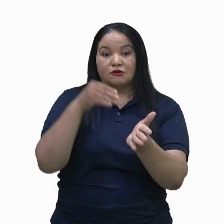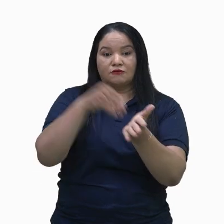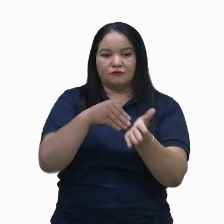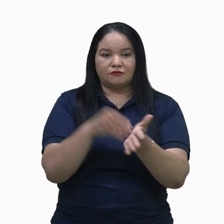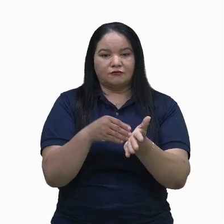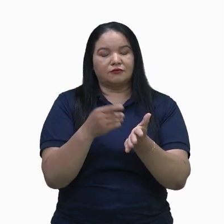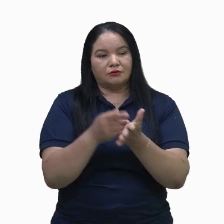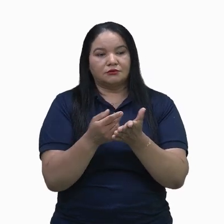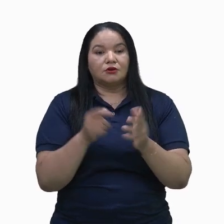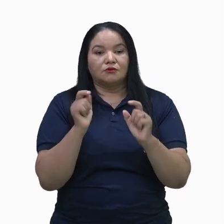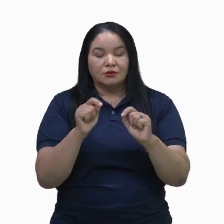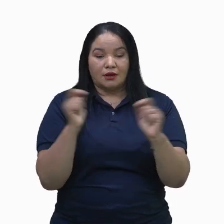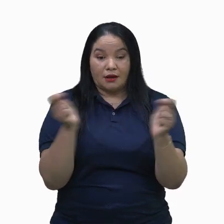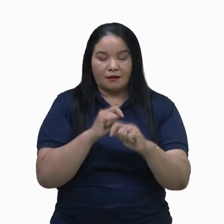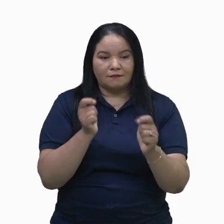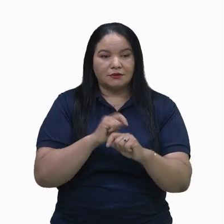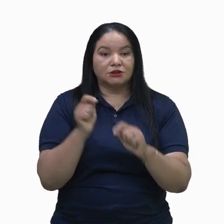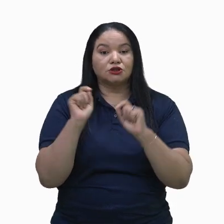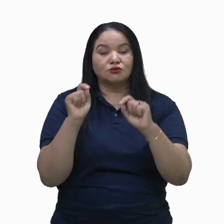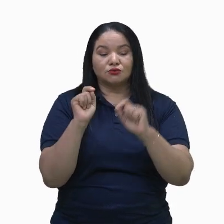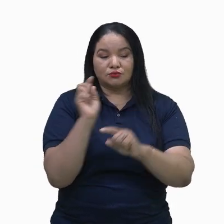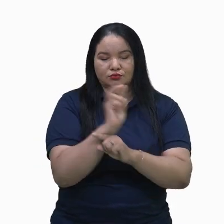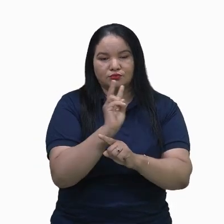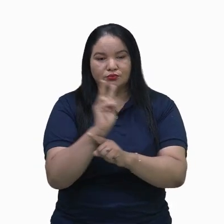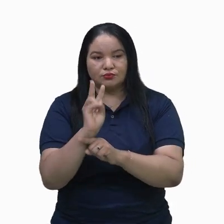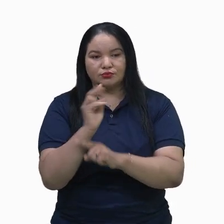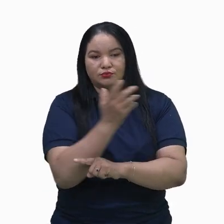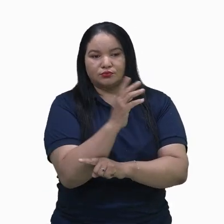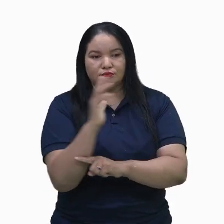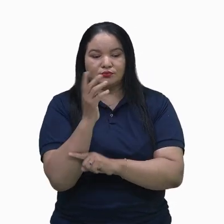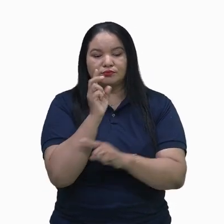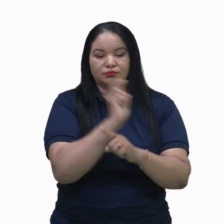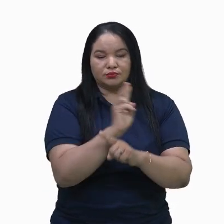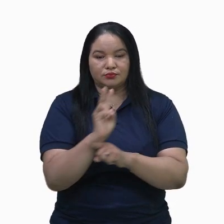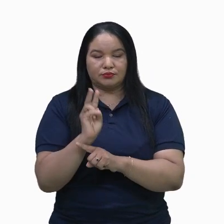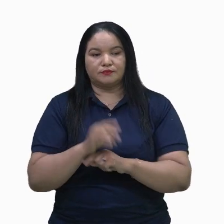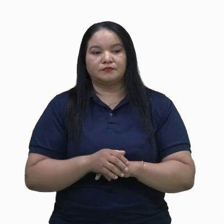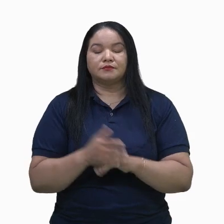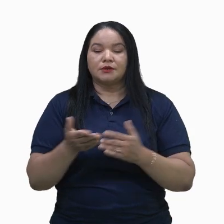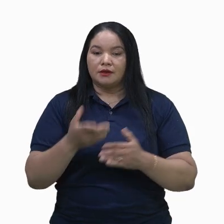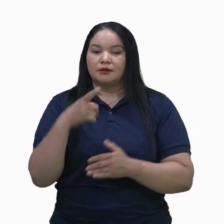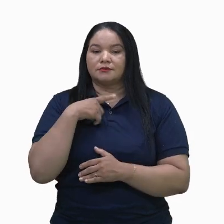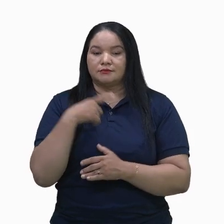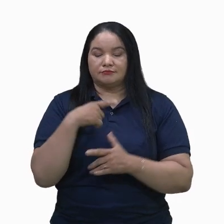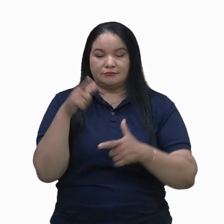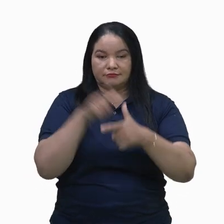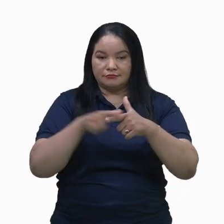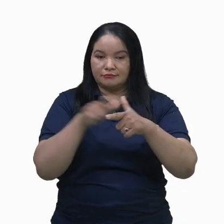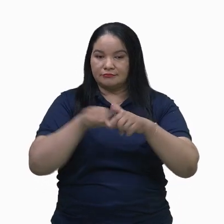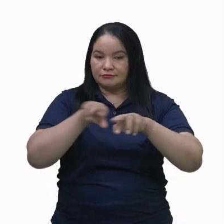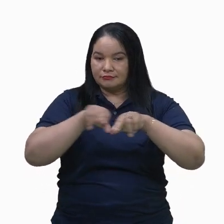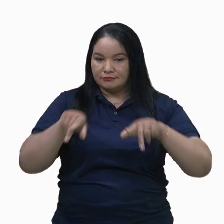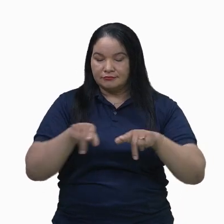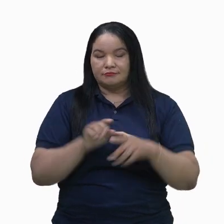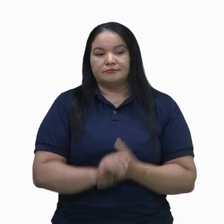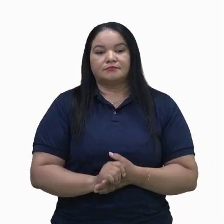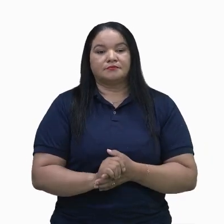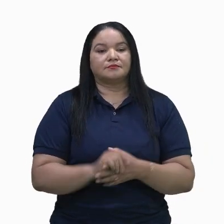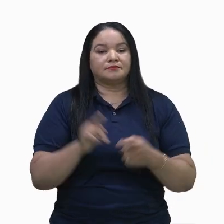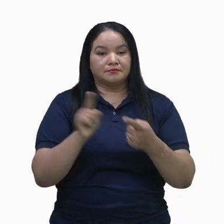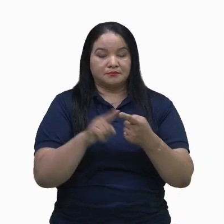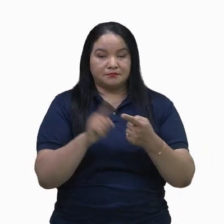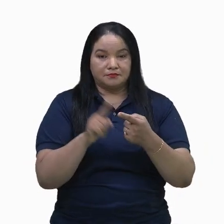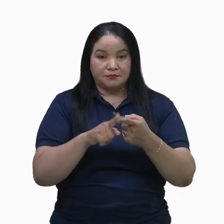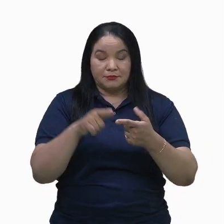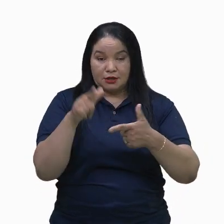capacidade de cuidar da natureza. Exatamente, e aí nós temos, né, essas falhas, né? A gente tem a questão da crise hídrica,